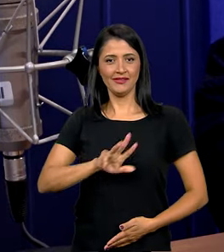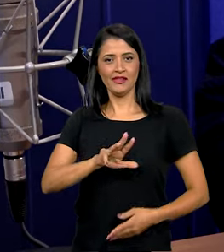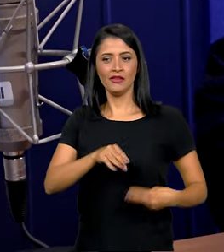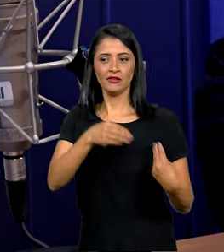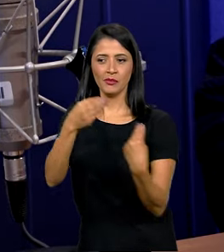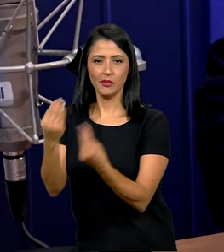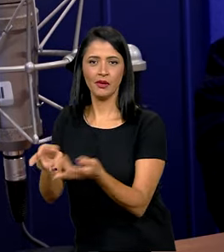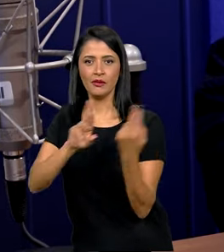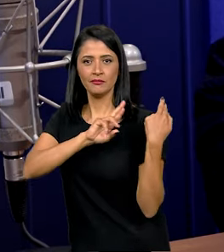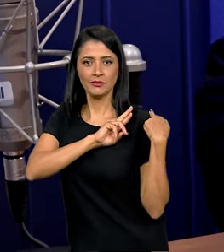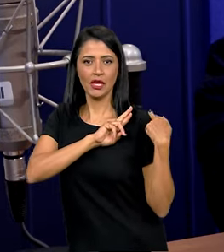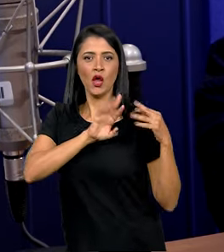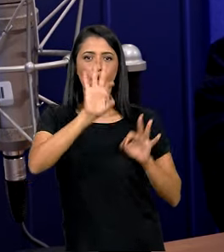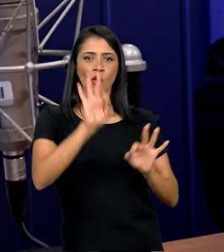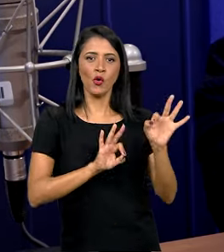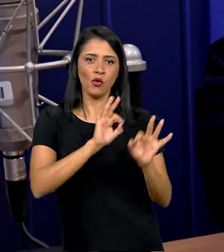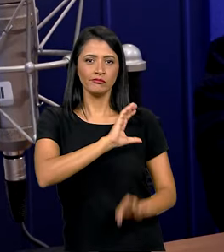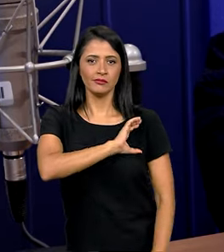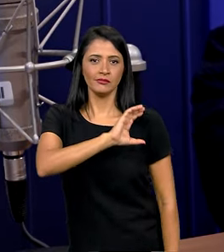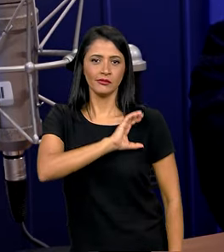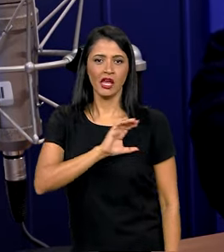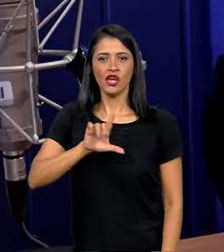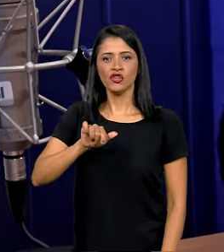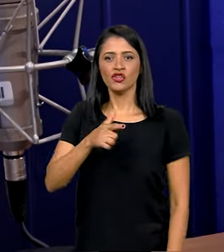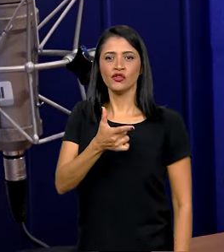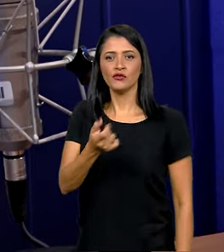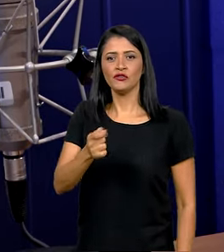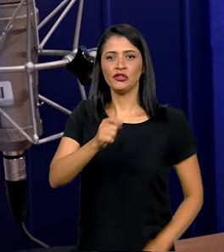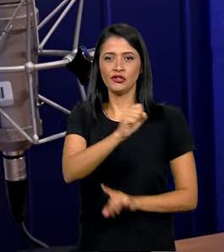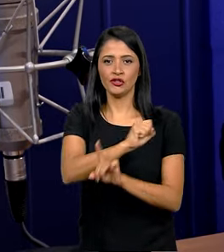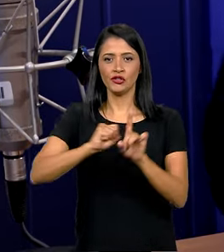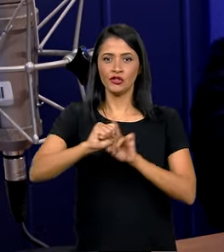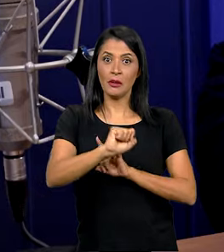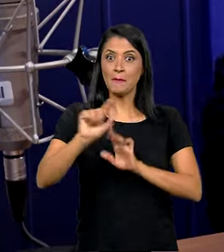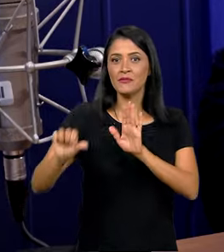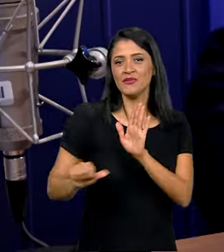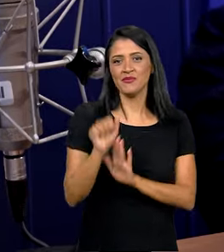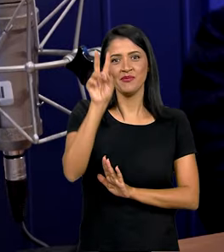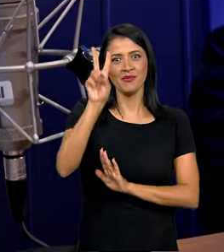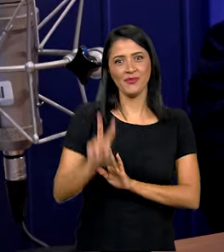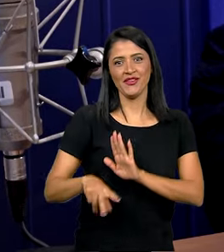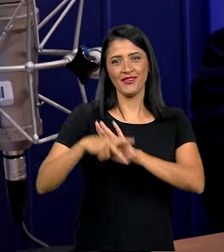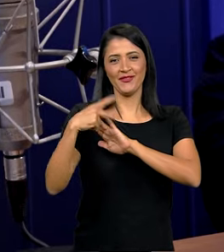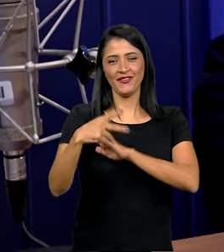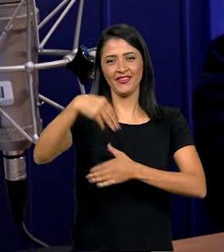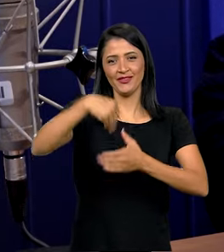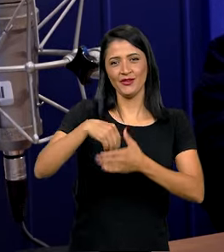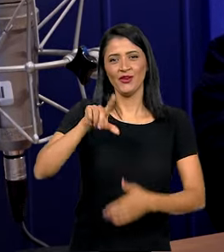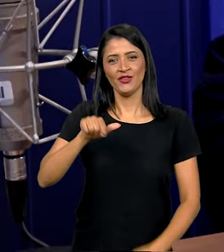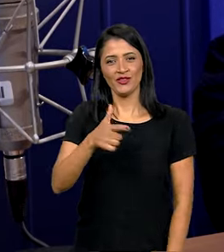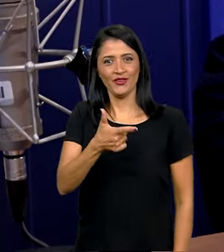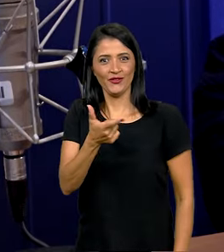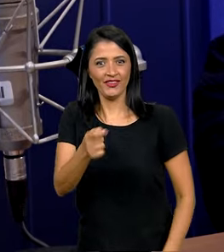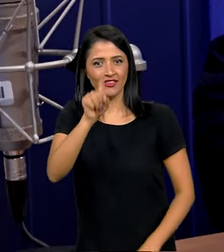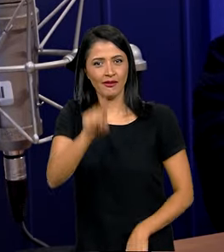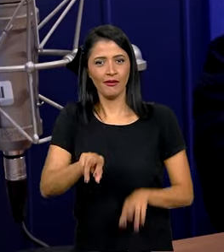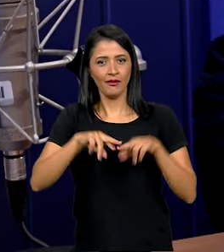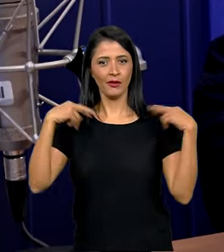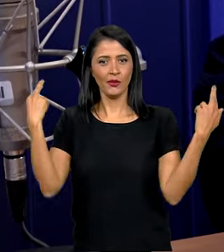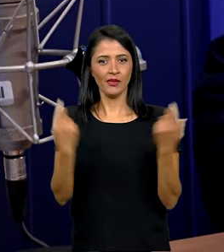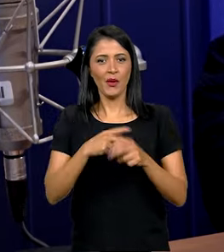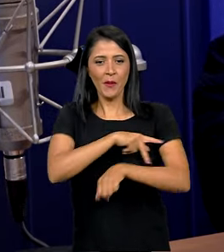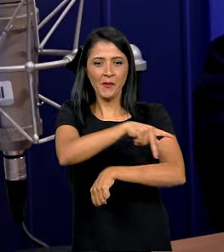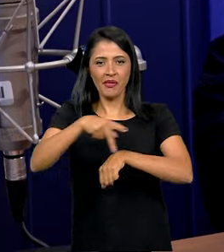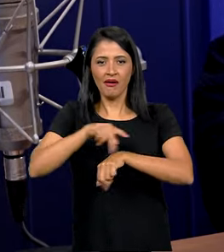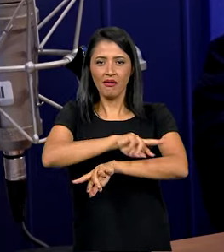missão de coordenar o G20 social uma iniciativa inédita no G20 que é a reunião